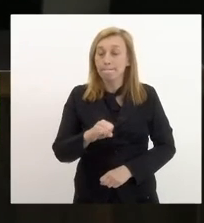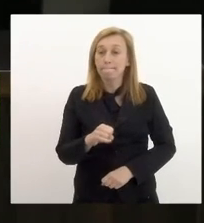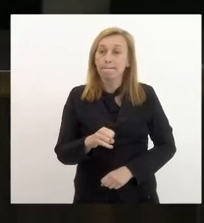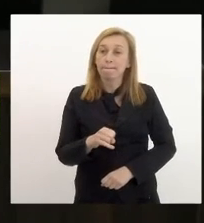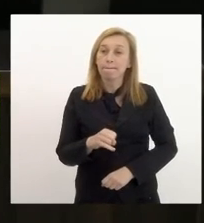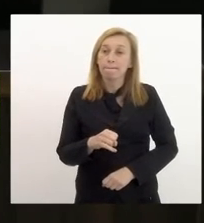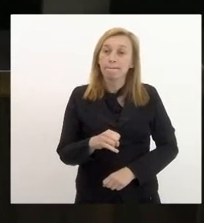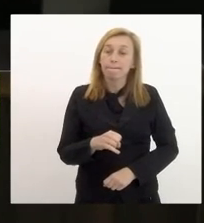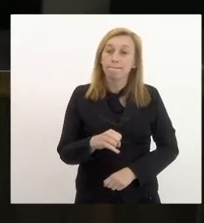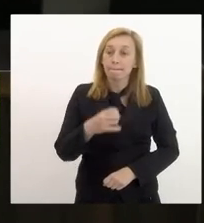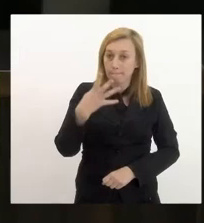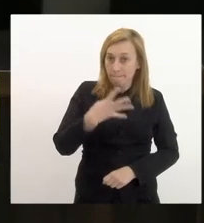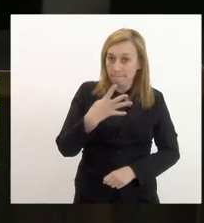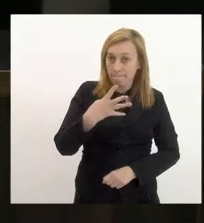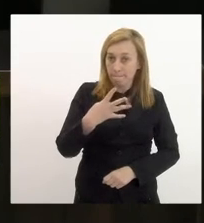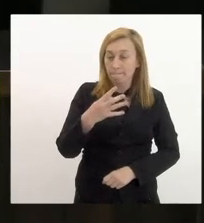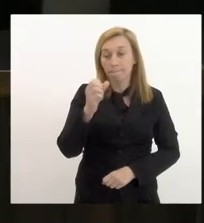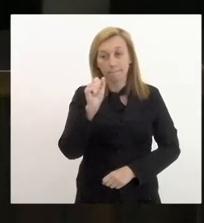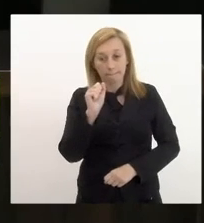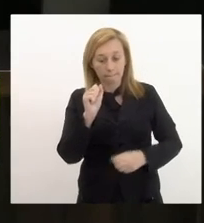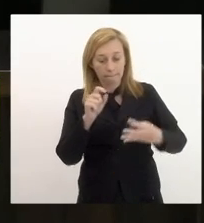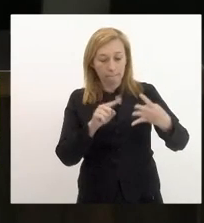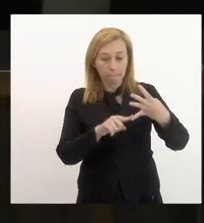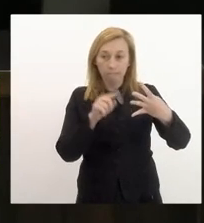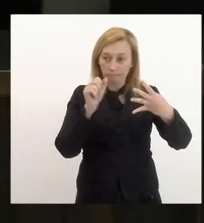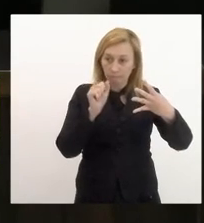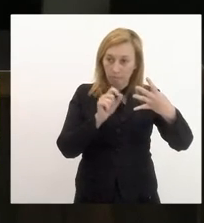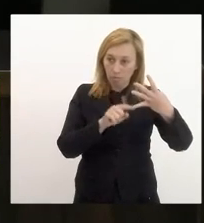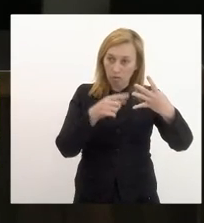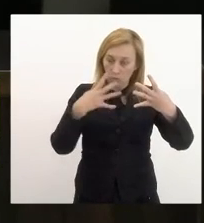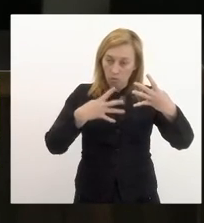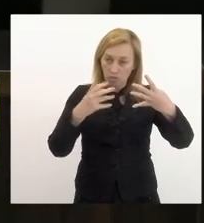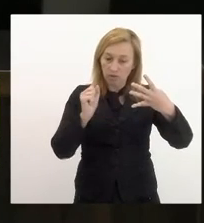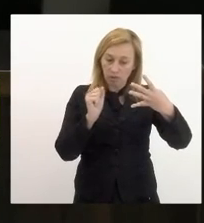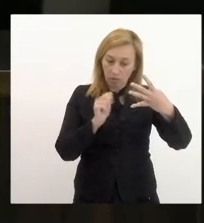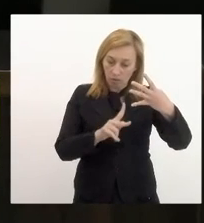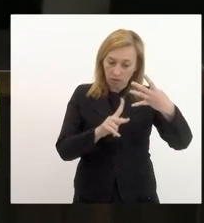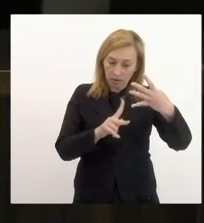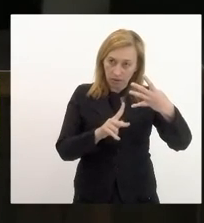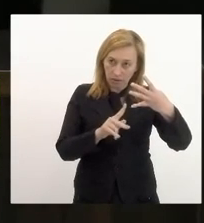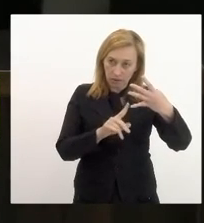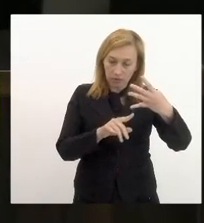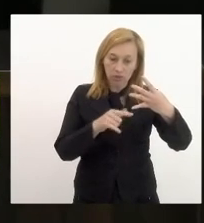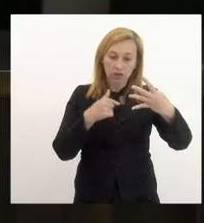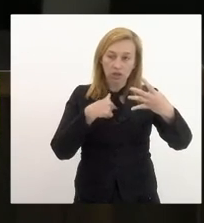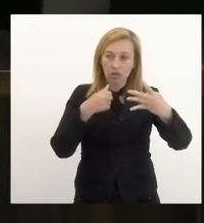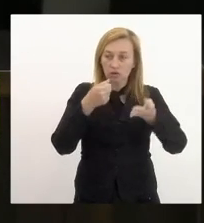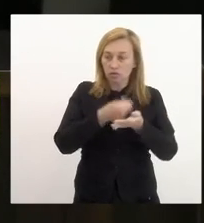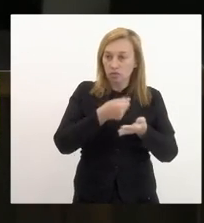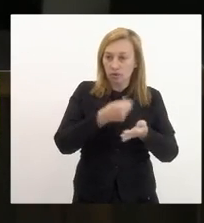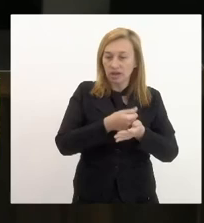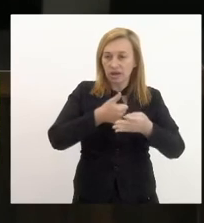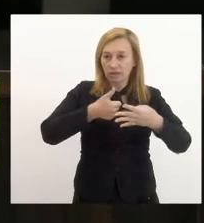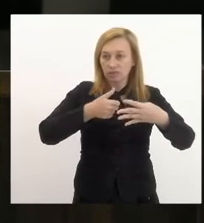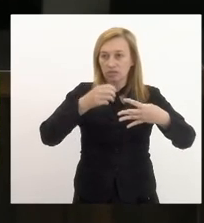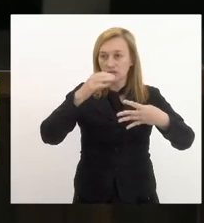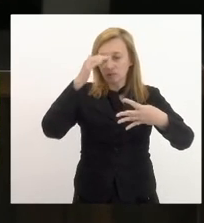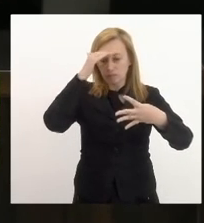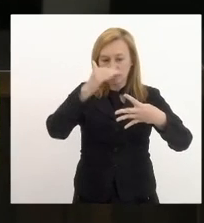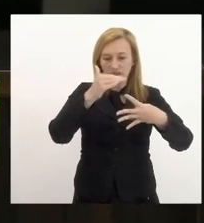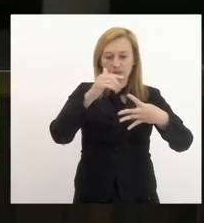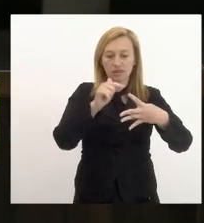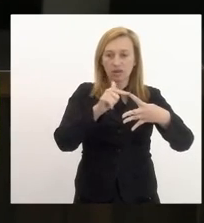Inciso 4 já está cumprido E então eu sou obrigada a cumprir o inciso primeiro